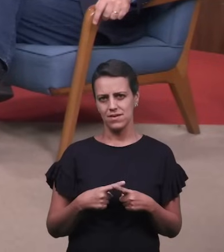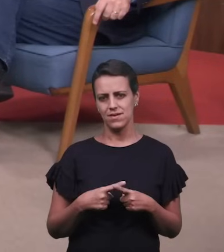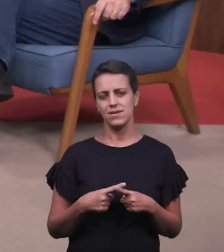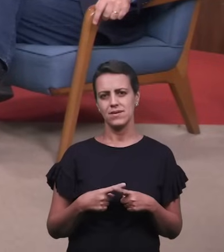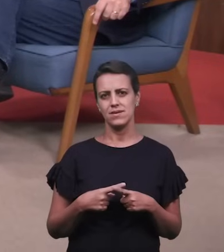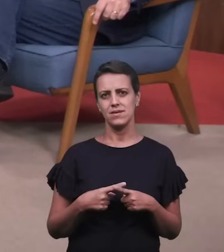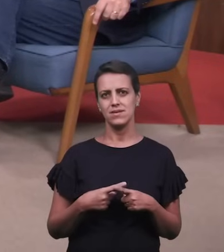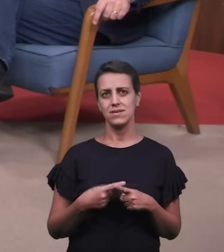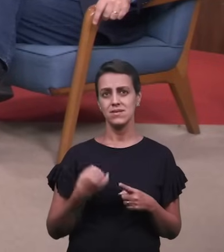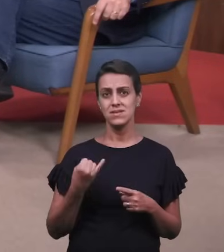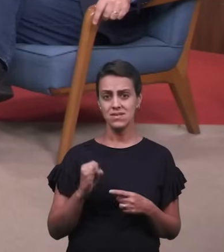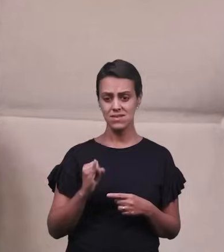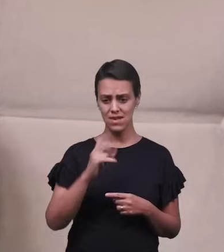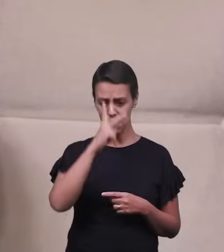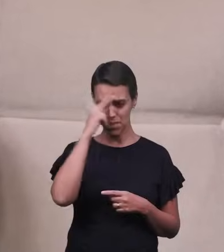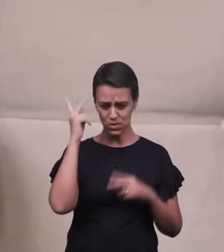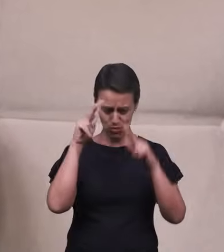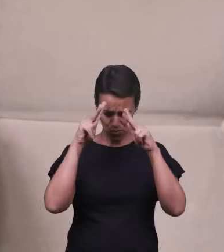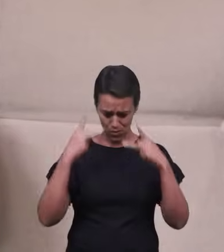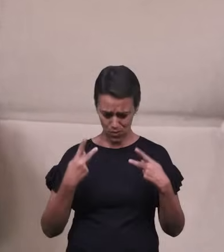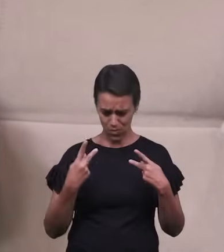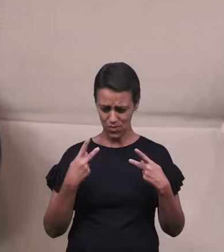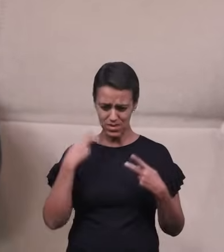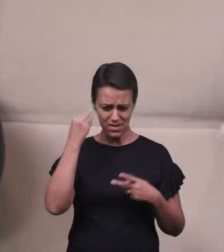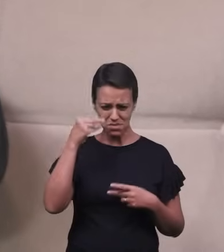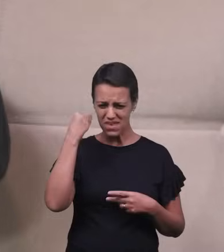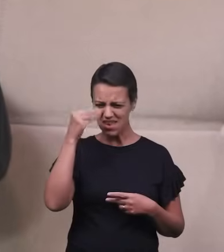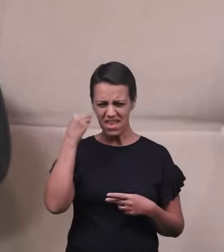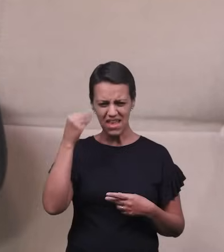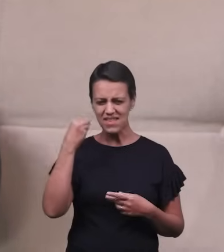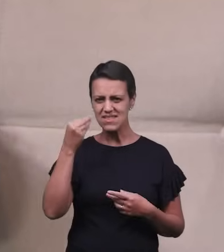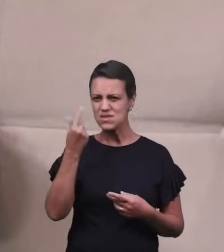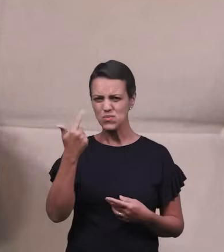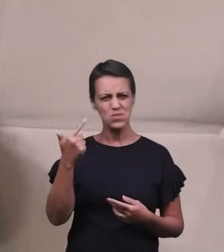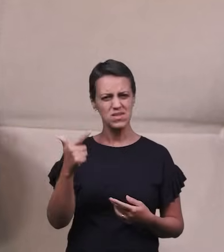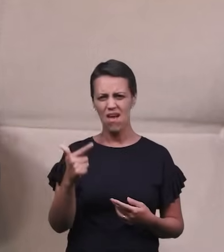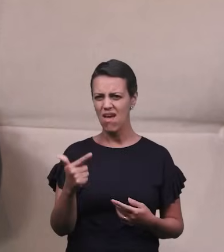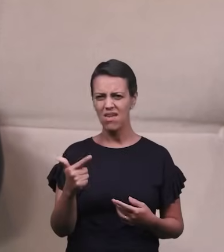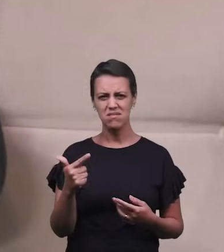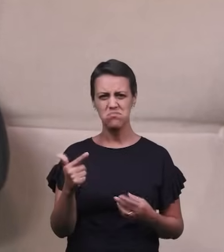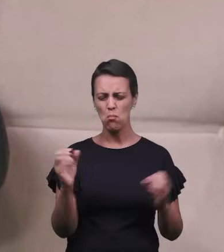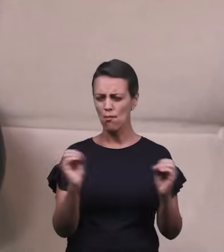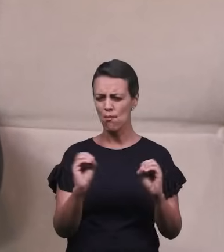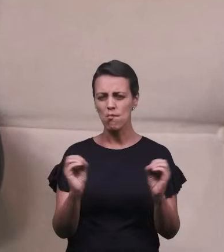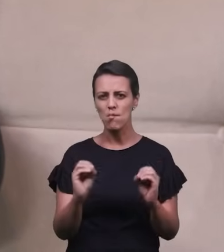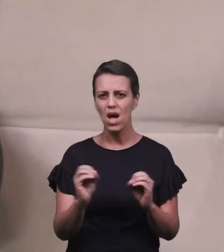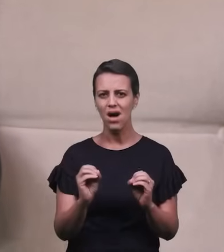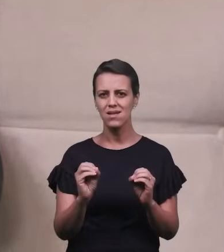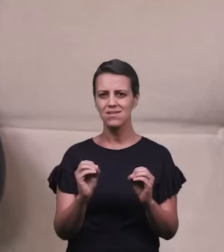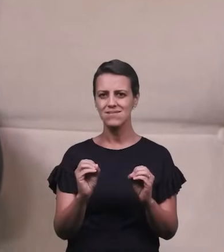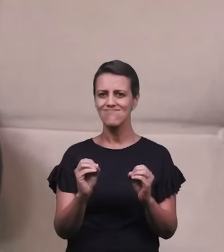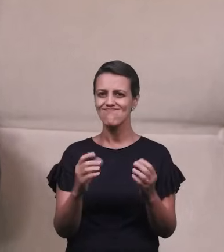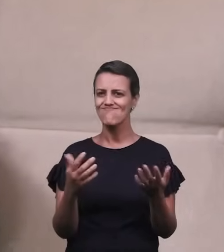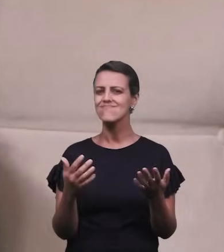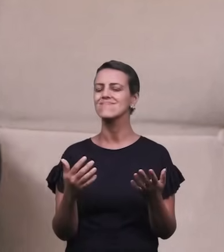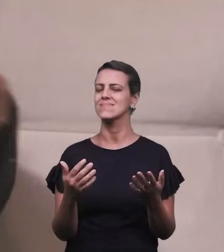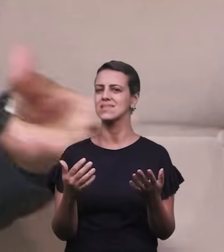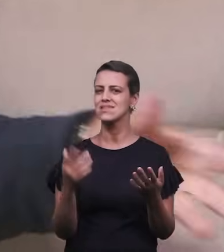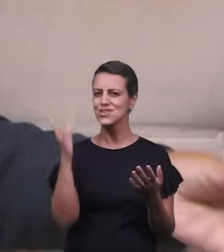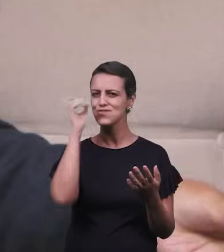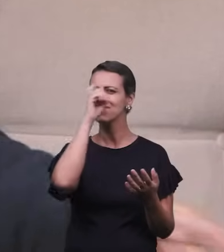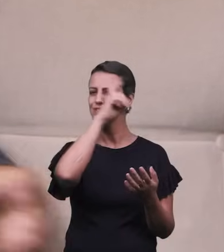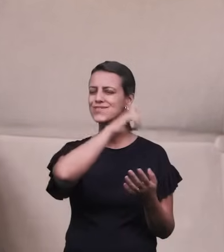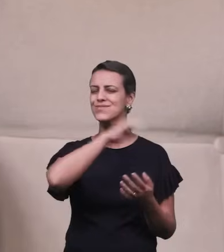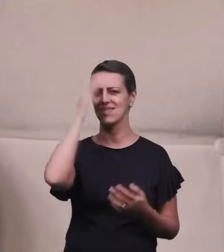Porque se o homem não tiver uma experiência real, pessoal, individual com o Espírito Santo, ele